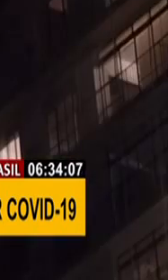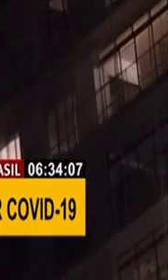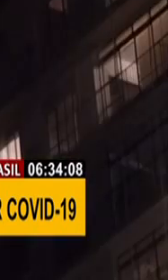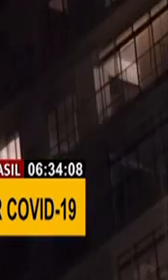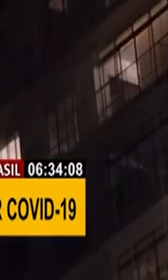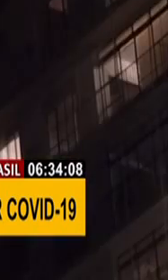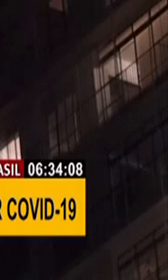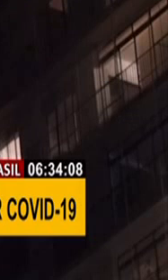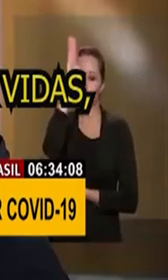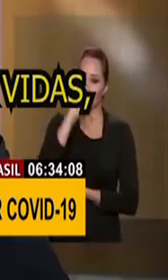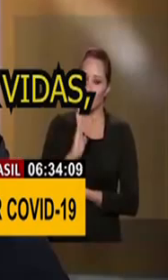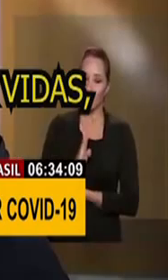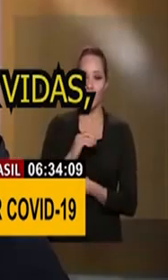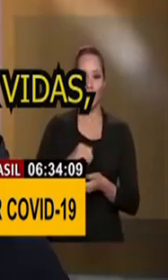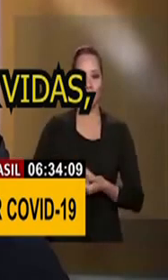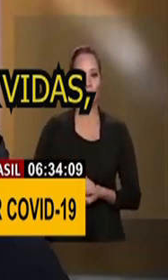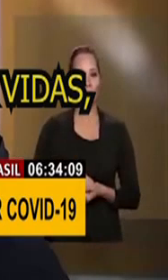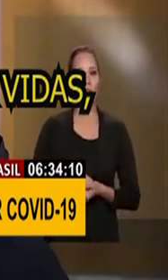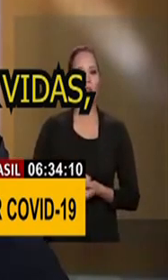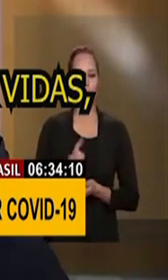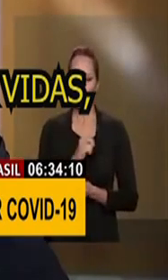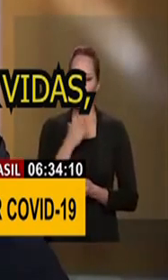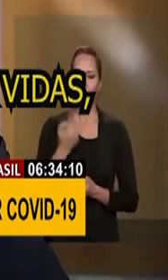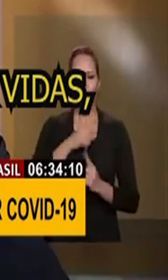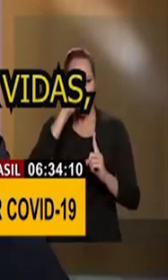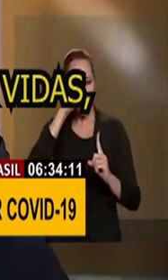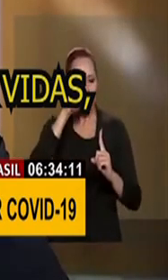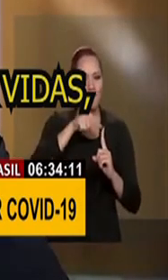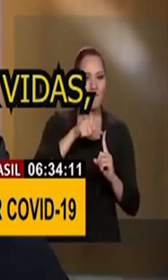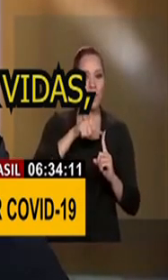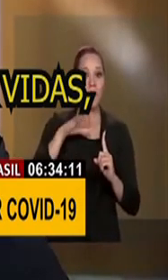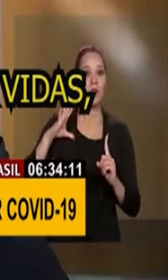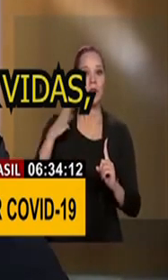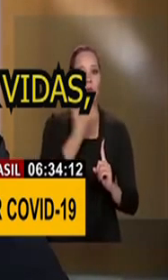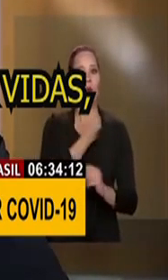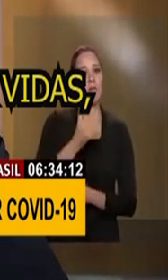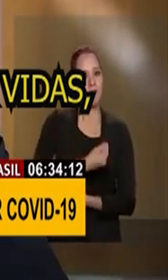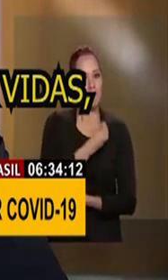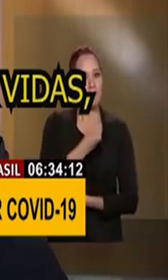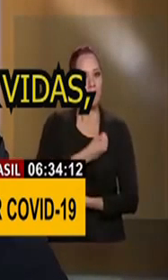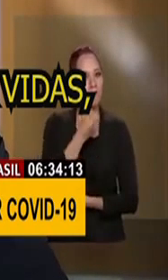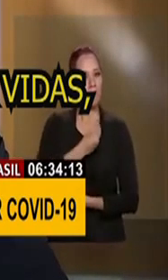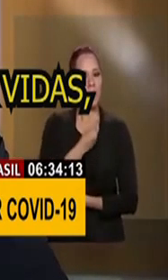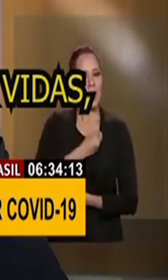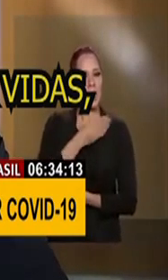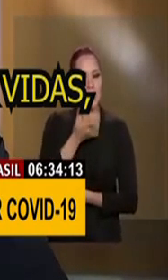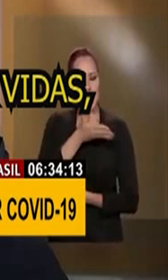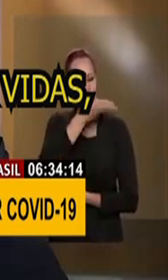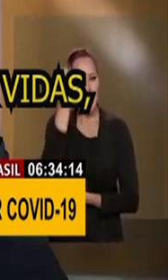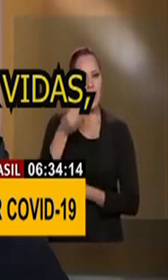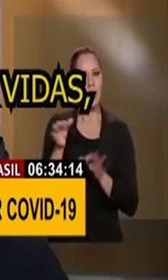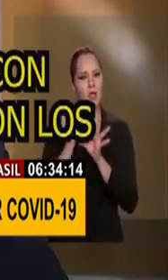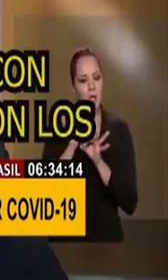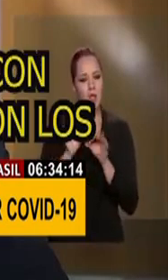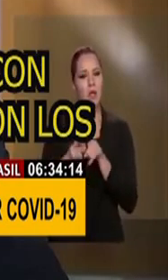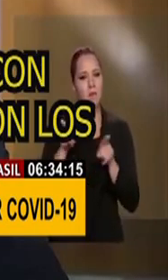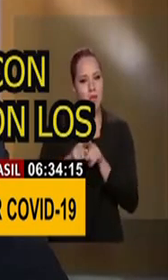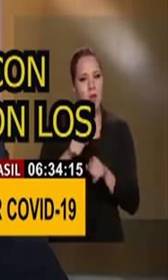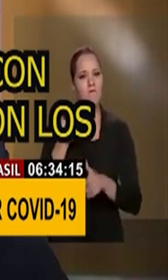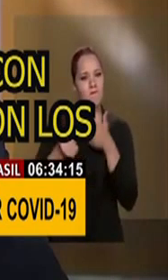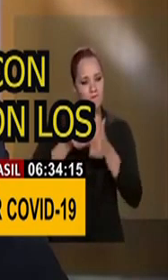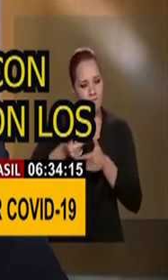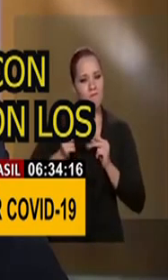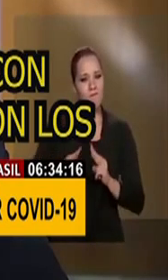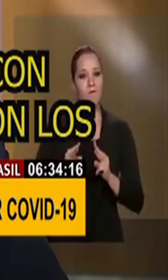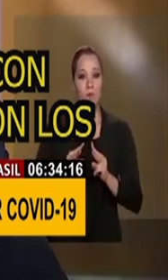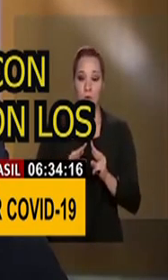mais vulneráveis. Temos uma missão: salvar vidas sem deixar para trás os empregos. Por um